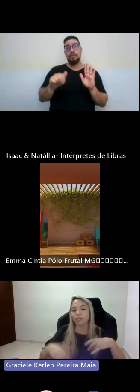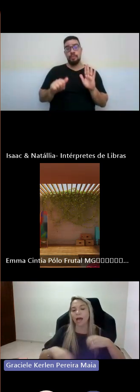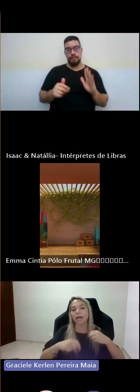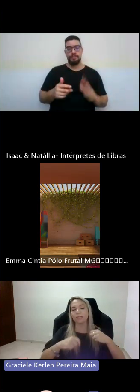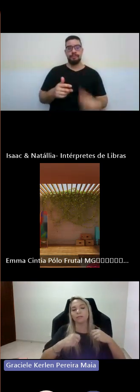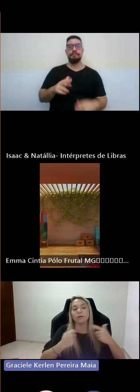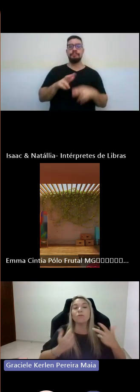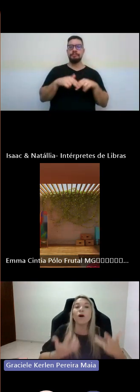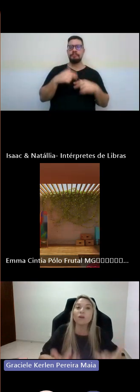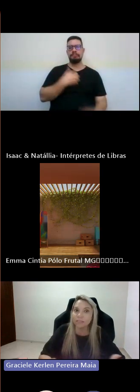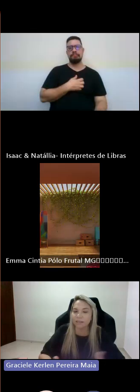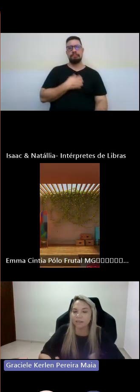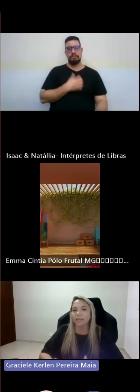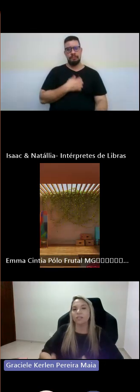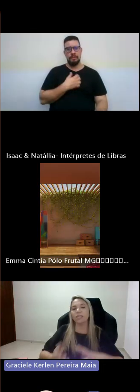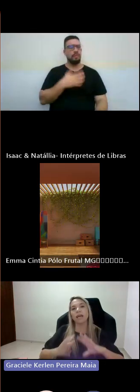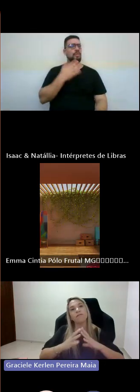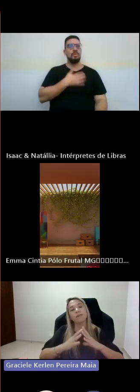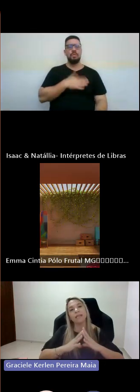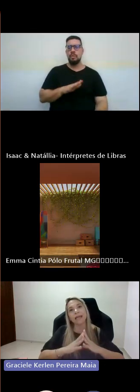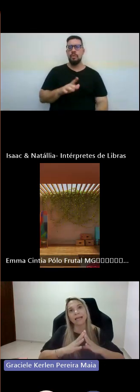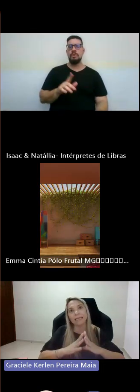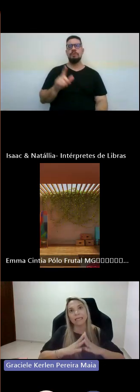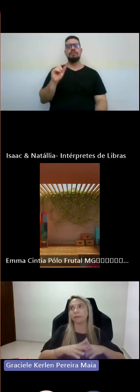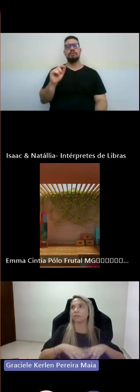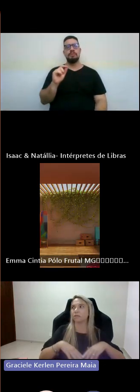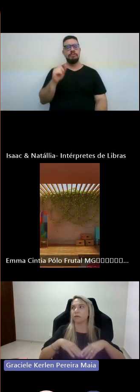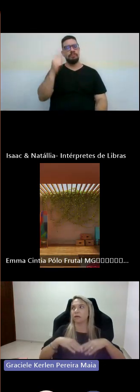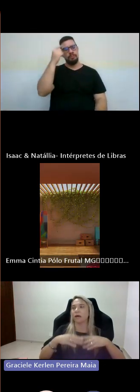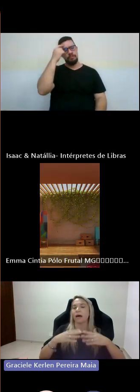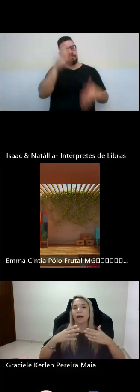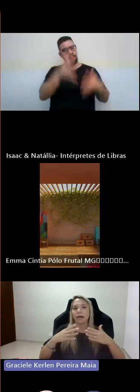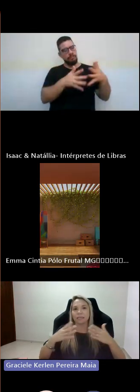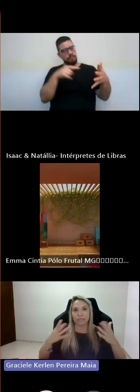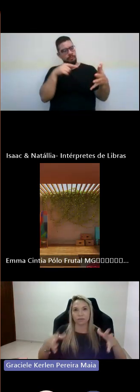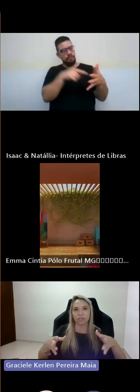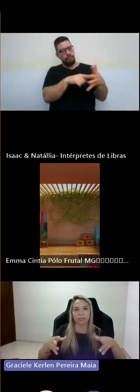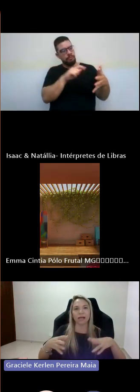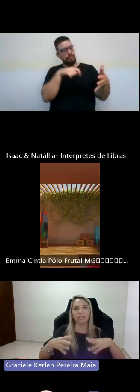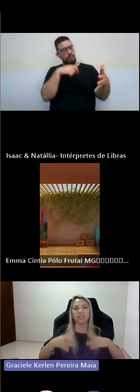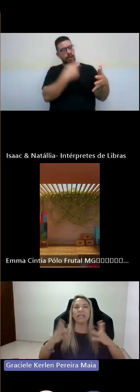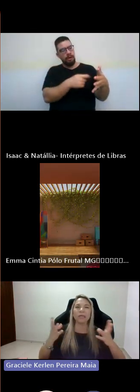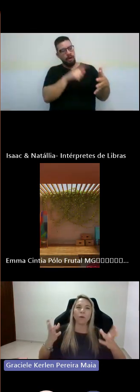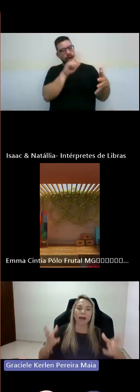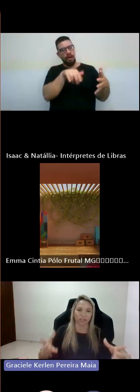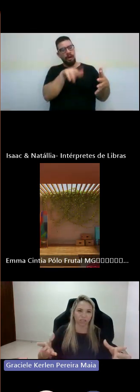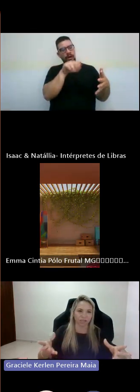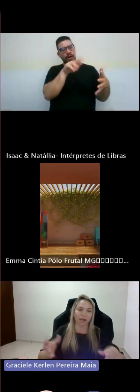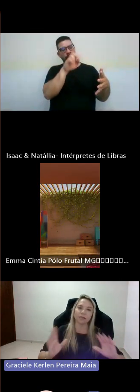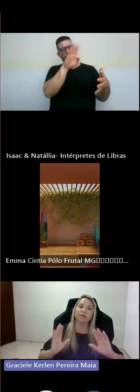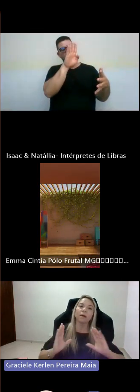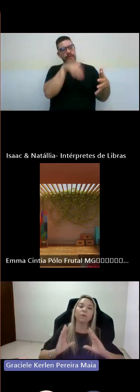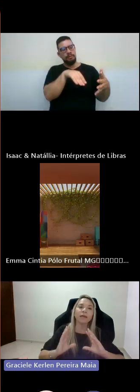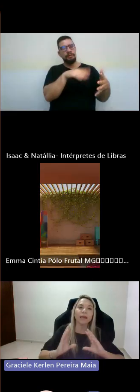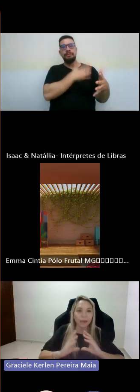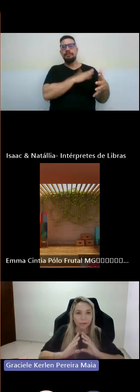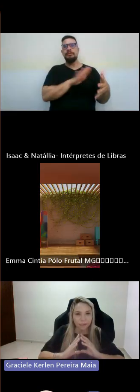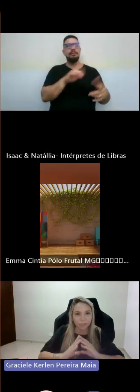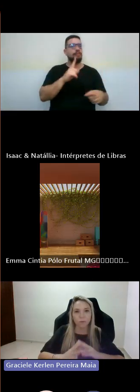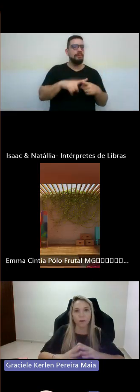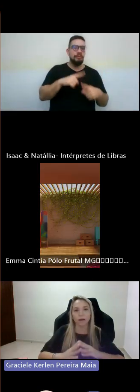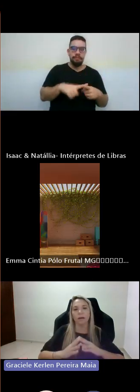fica chateado e não gosta de referir a Libras, as línguas de sinais, de linguagem de sinais?